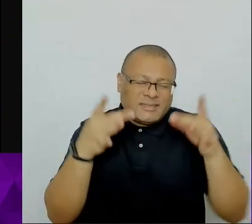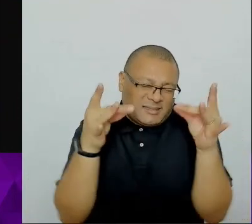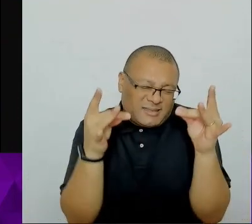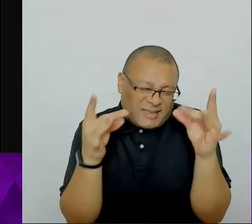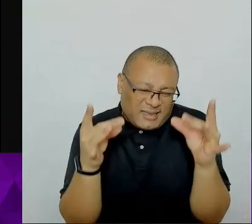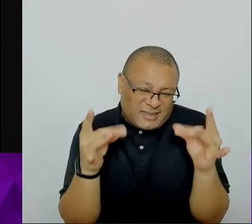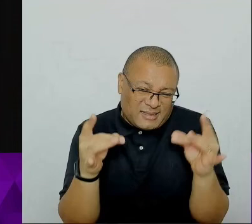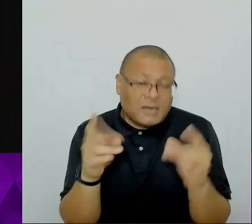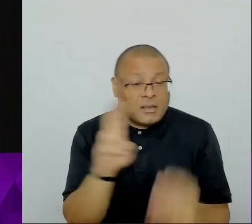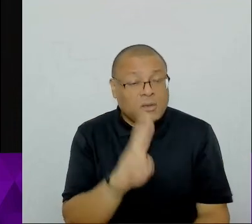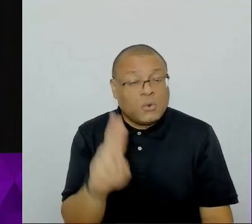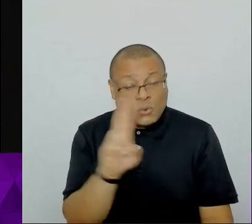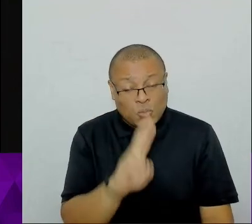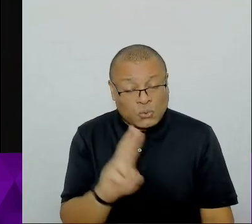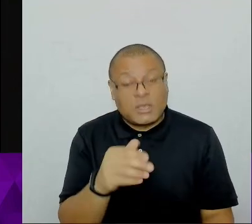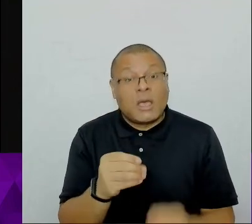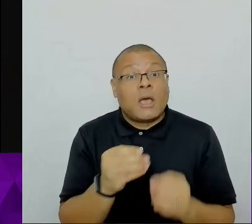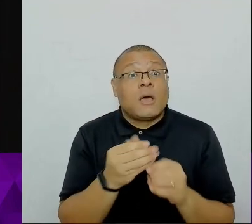útil para